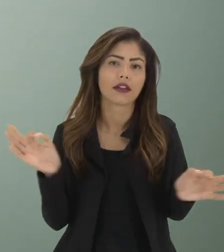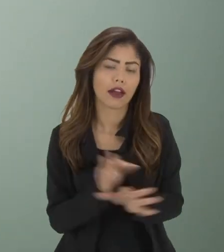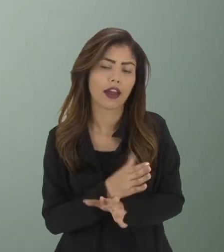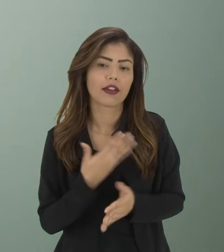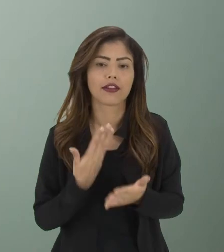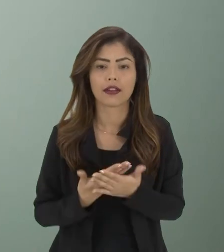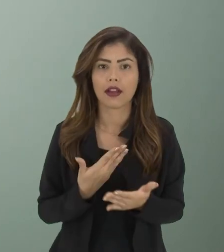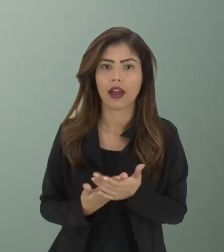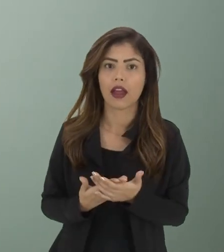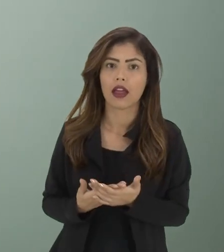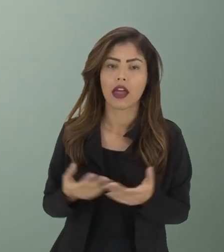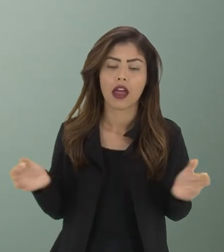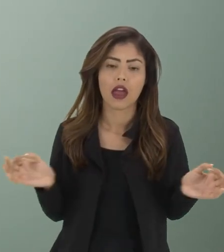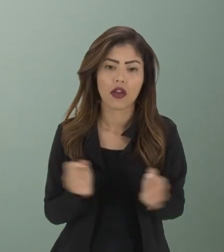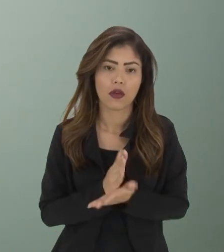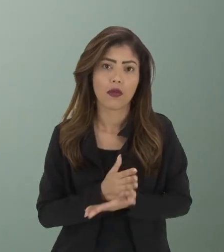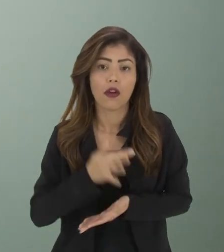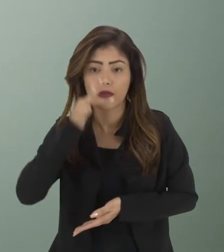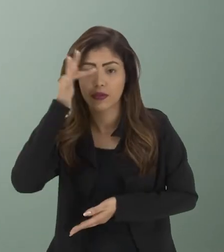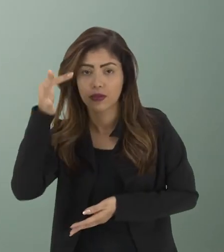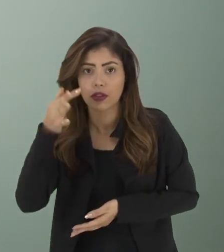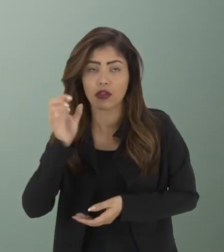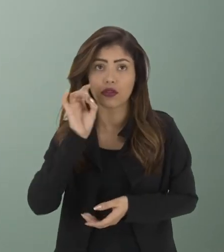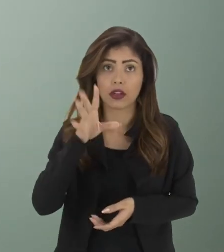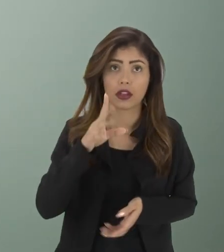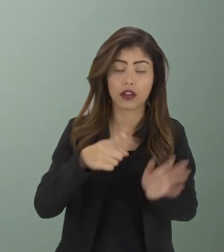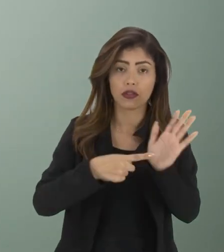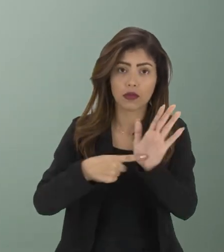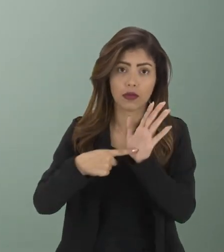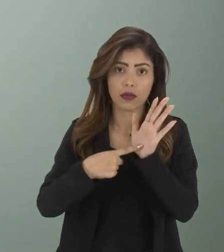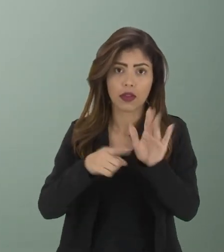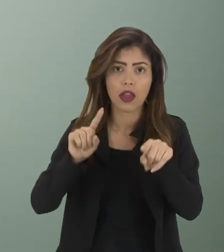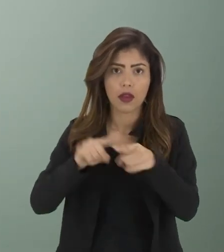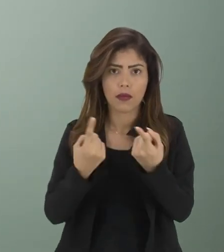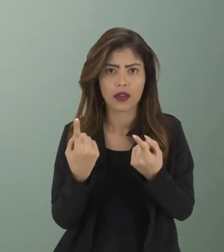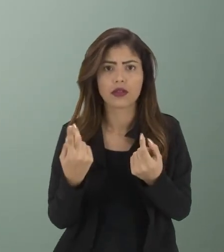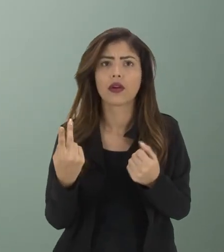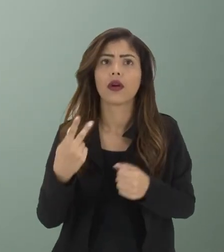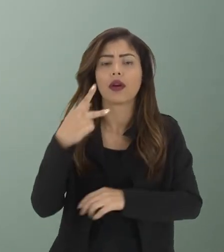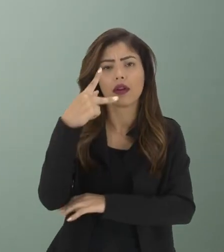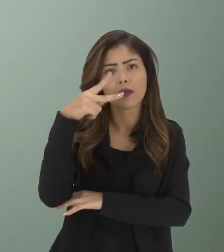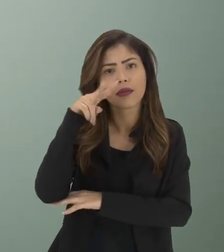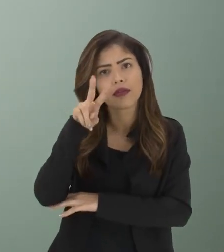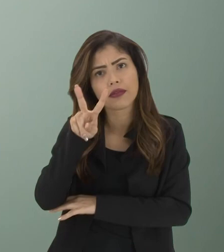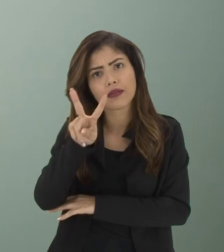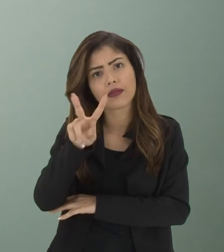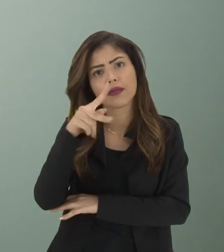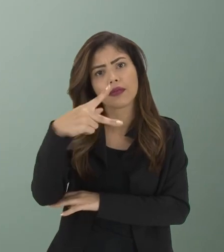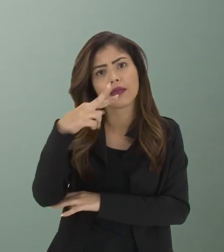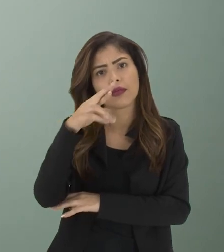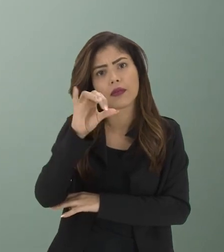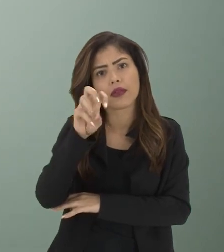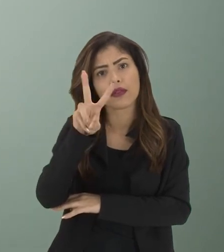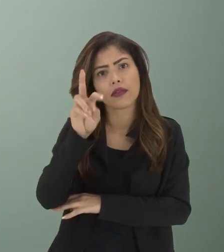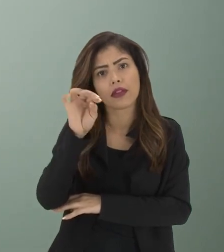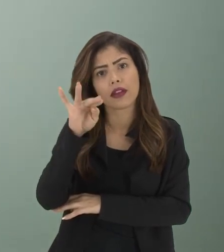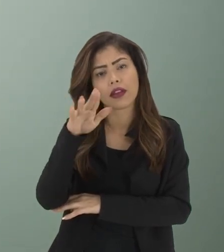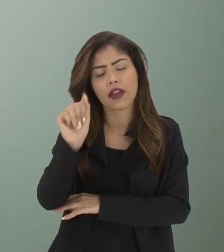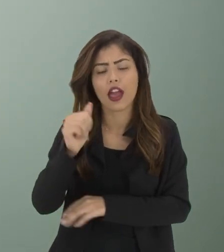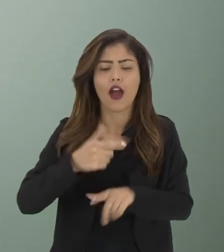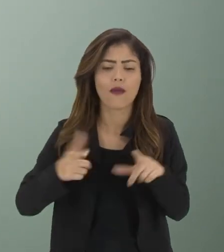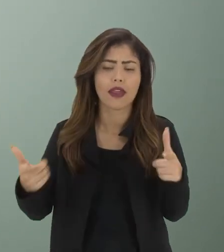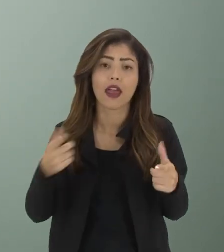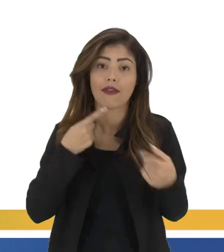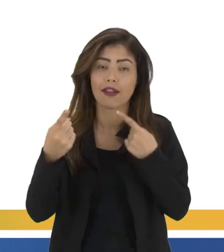a nossa aula sobre o futuro, mas eu só queria te mostrar hoje mais um provérbio pequenininho para você colecionar e aumentar o